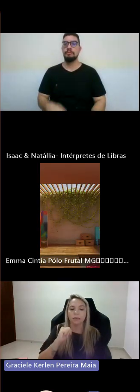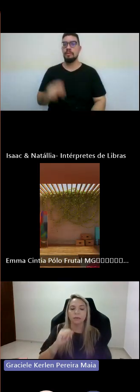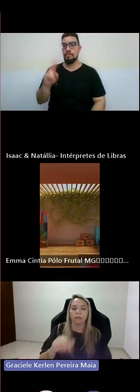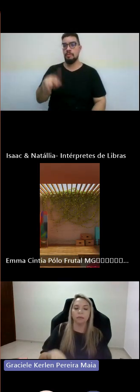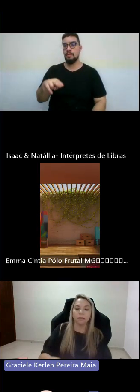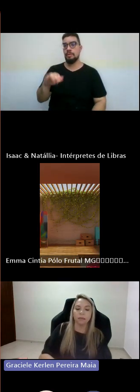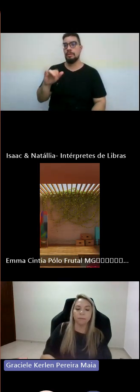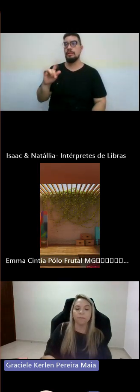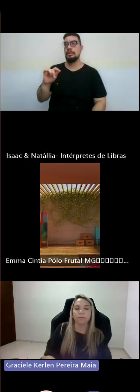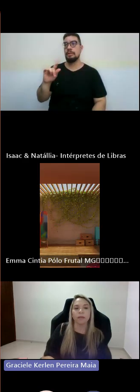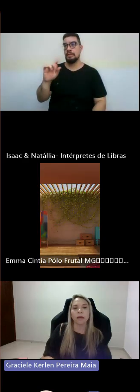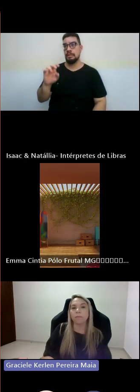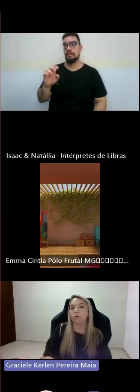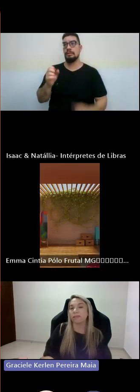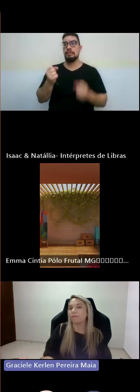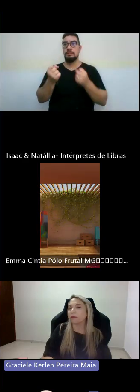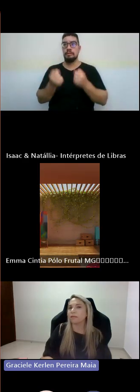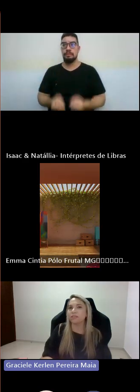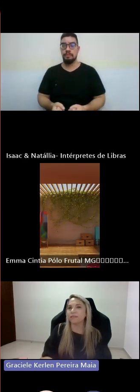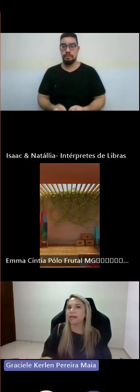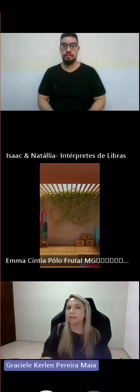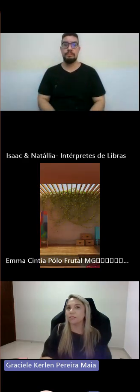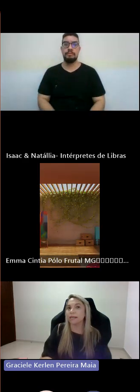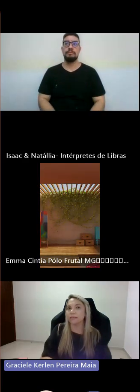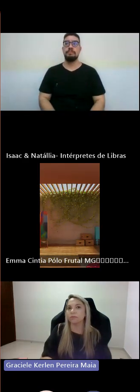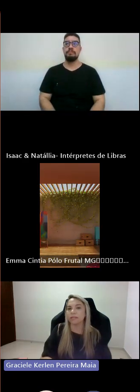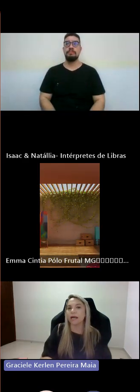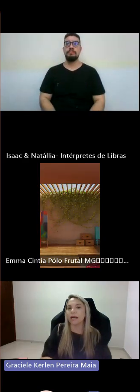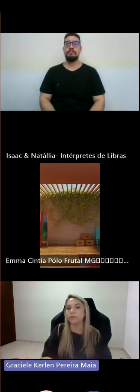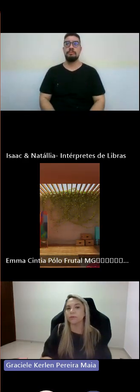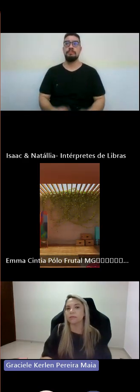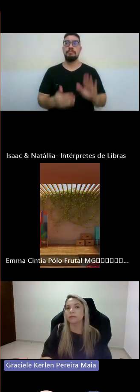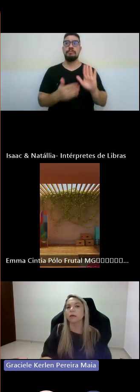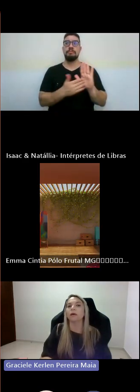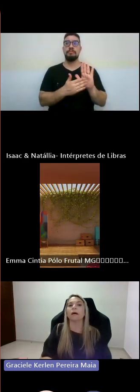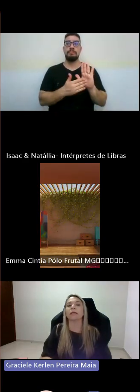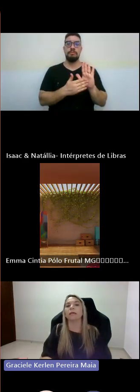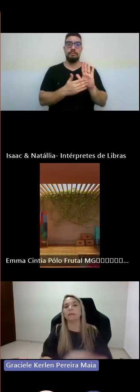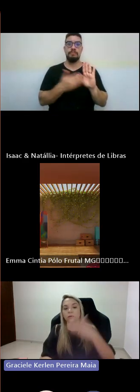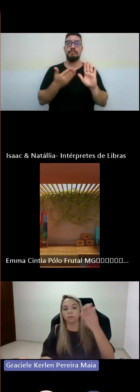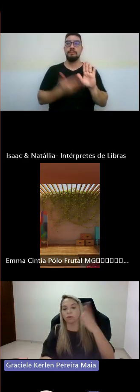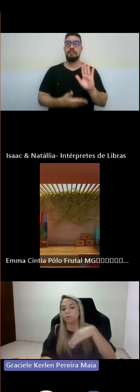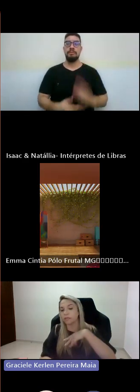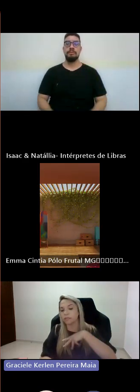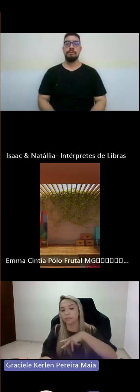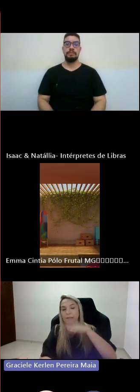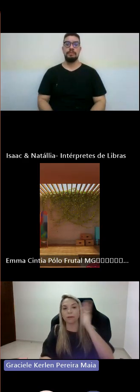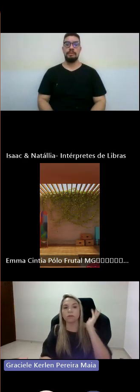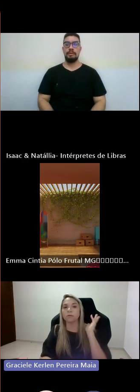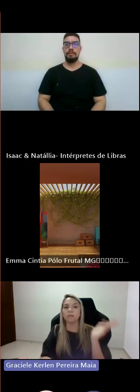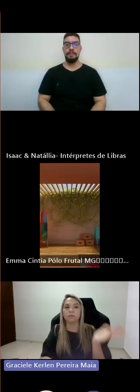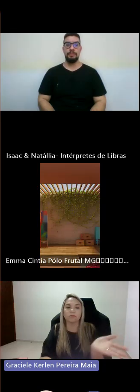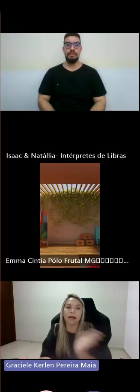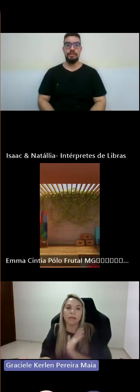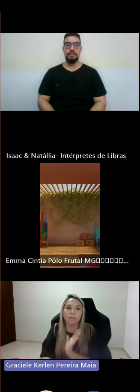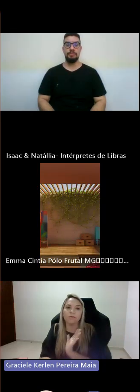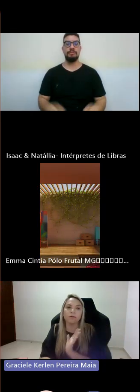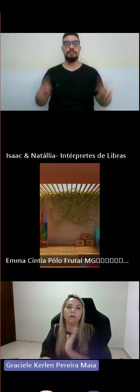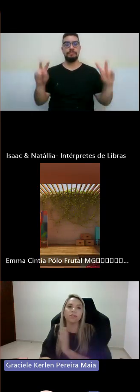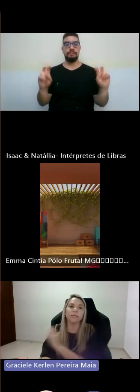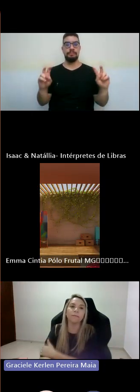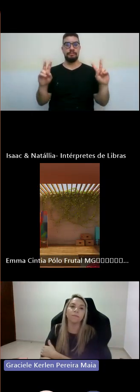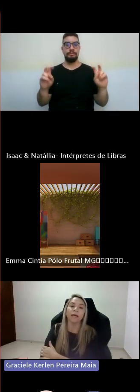extensa e daqui a pouco eu até falo da atividade dessa unidade 2. Aqui tem todo esse tema, nós vamos estudar